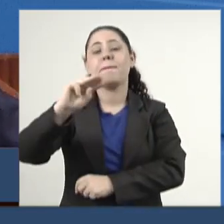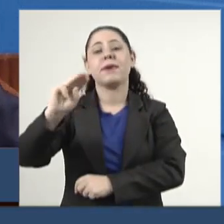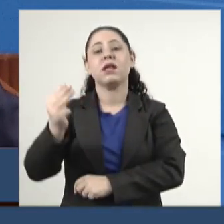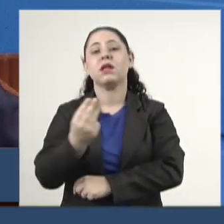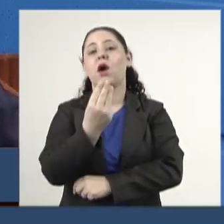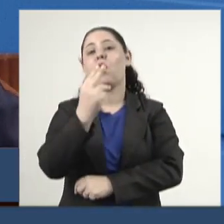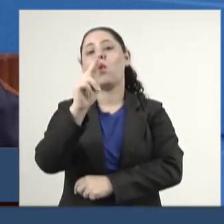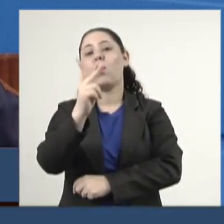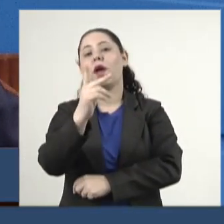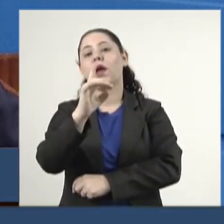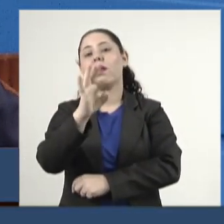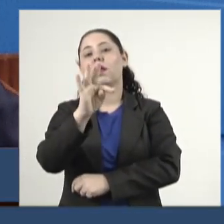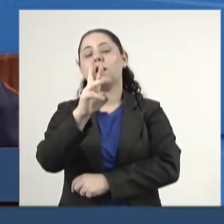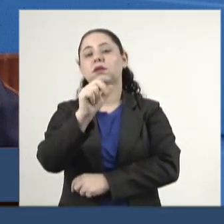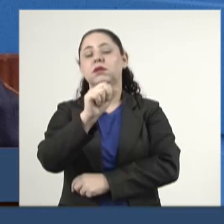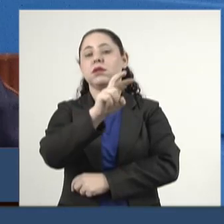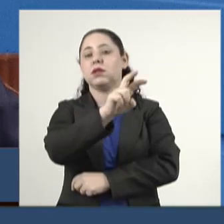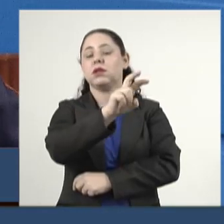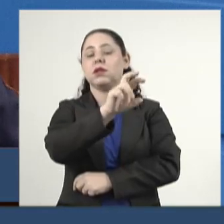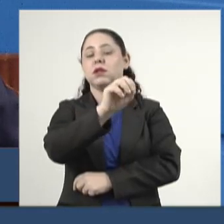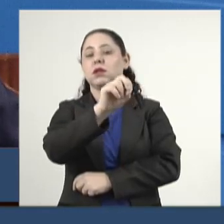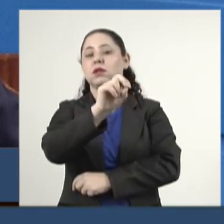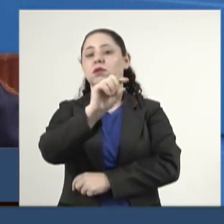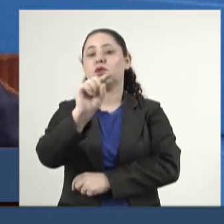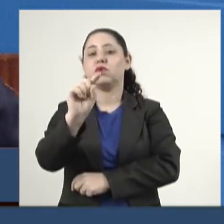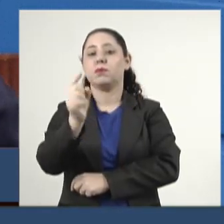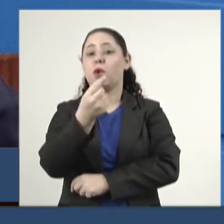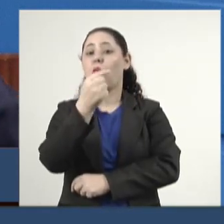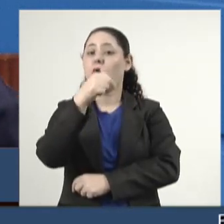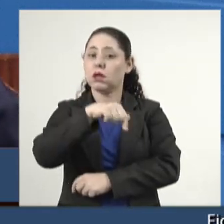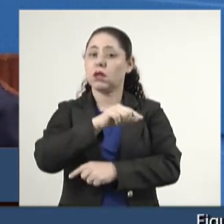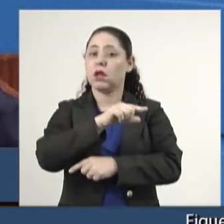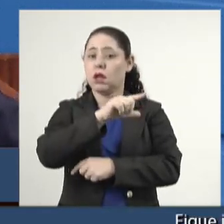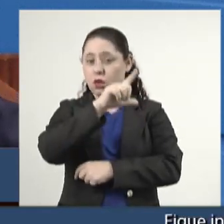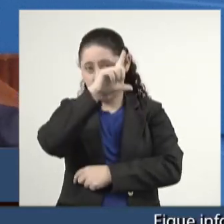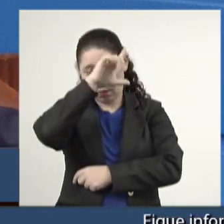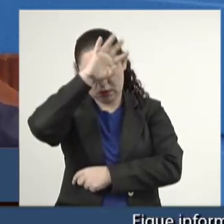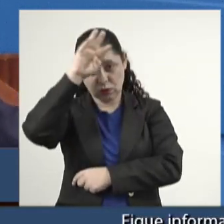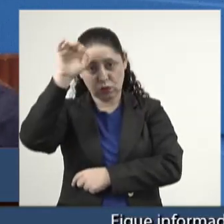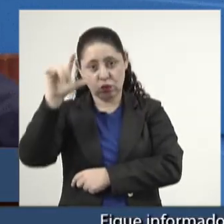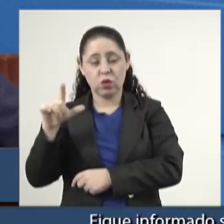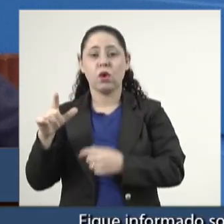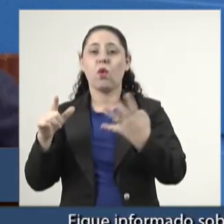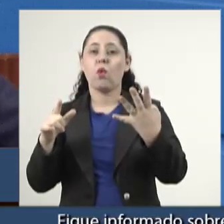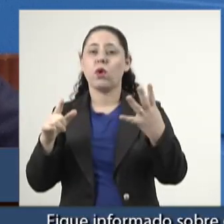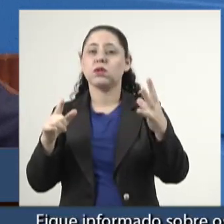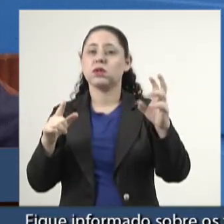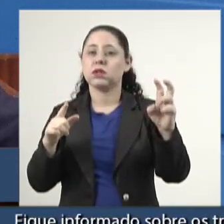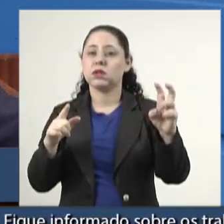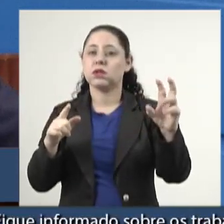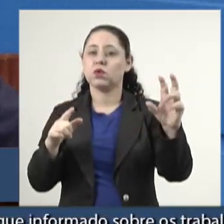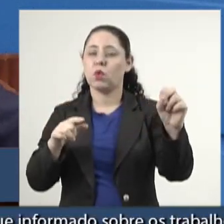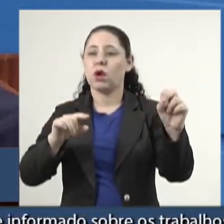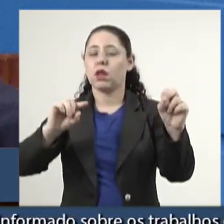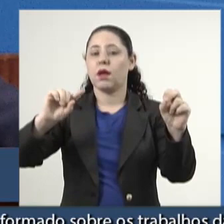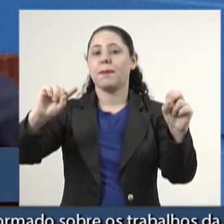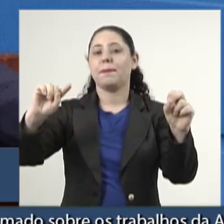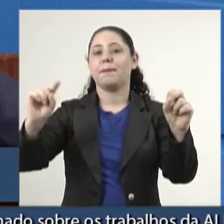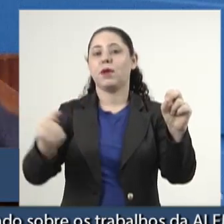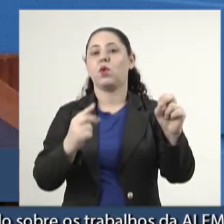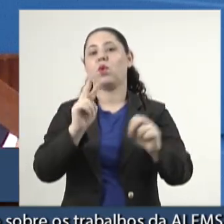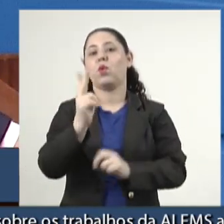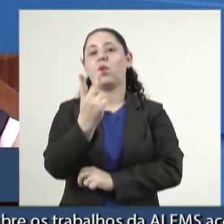hectares, 500 mil hectares aqui no Mato Grosso do Sul e 450 mil